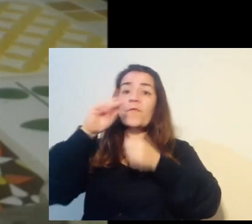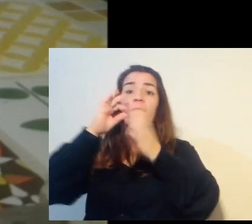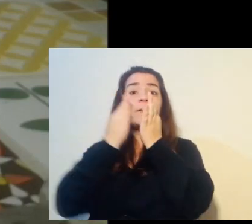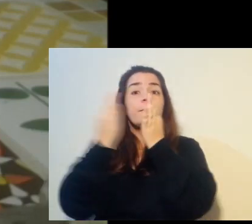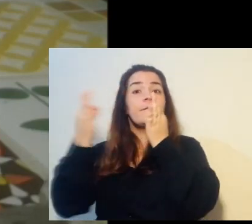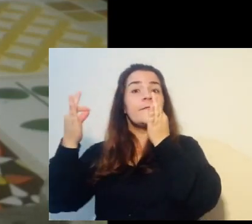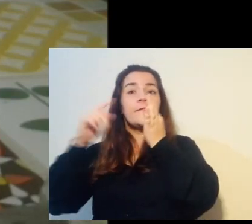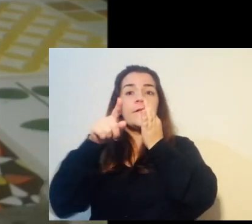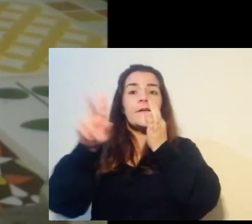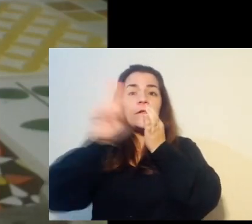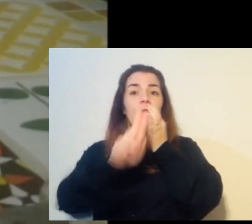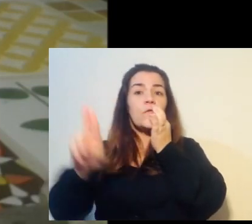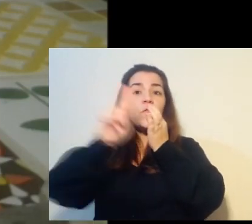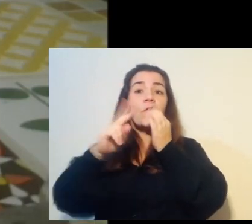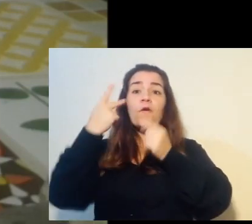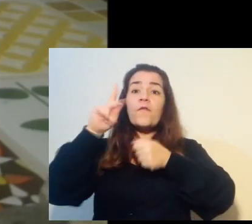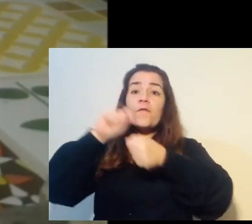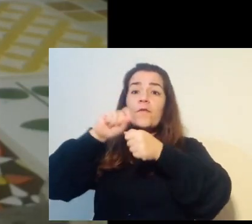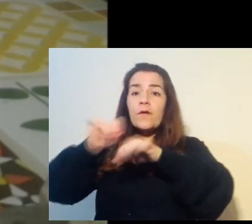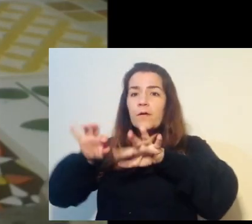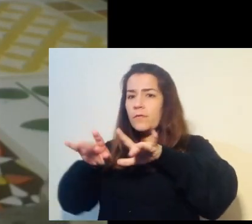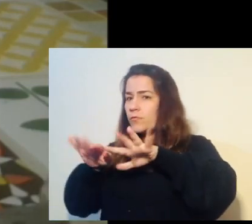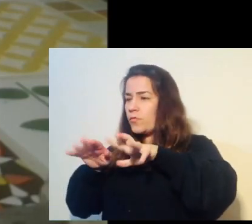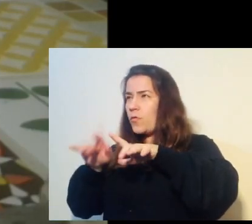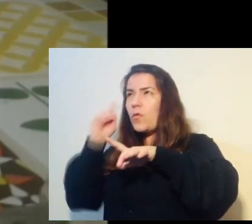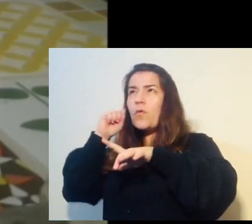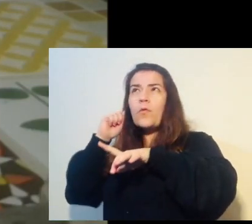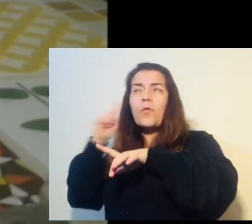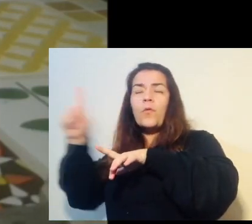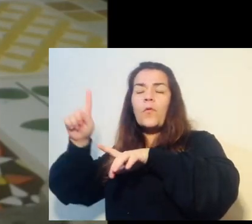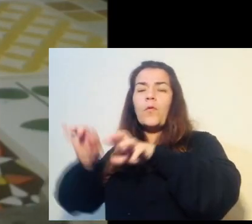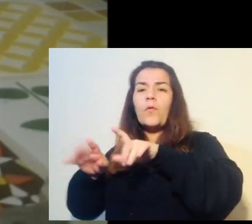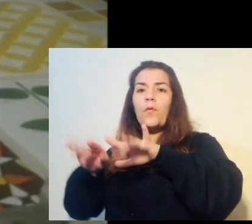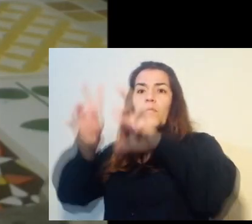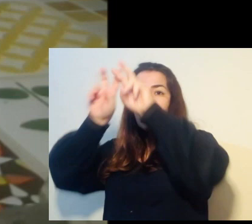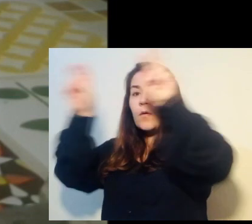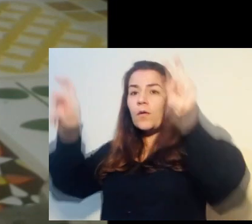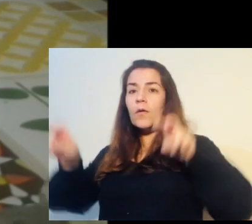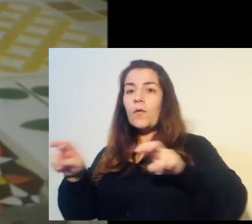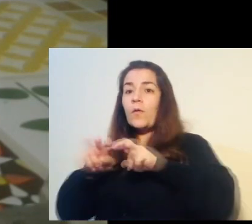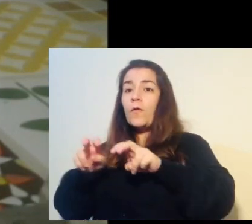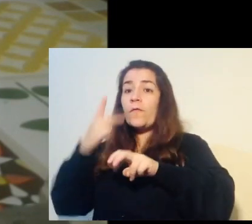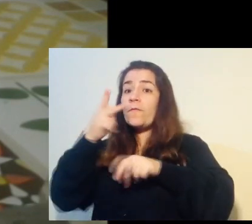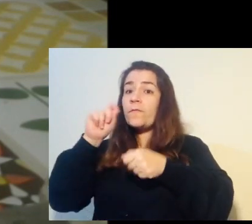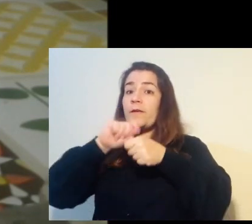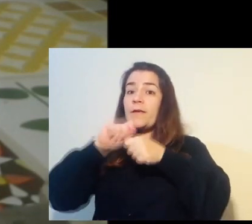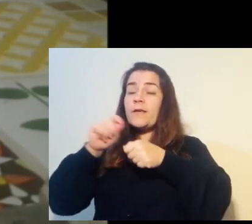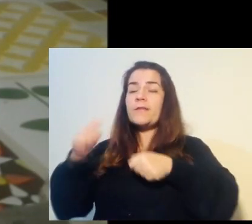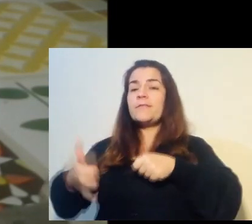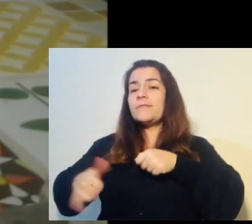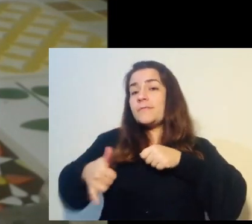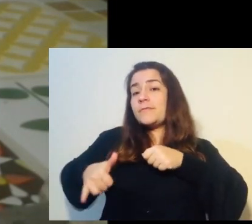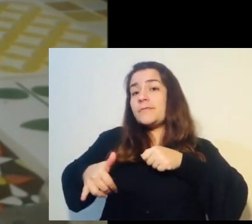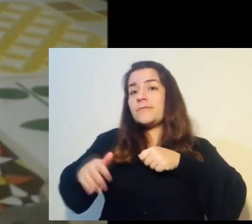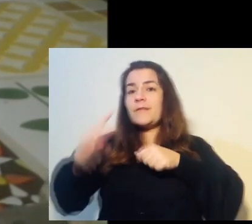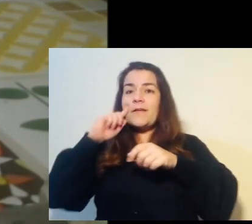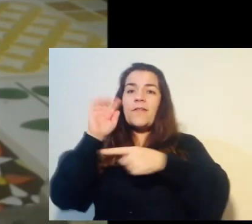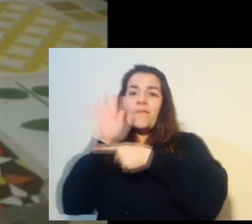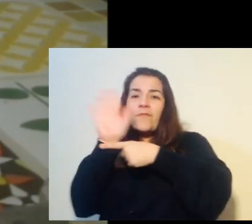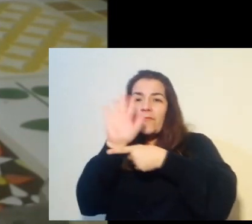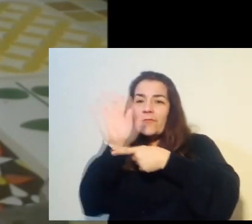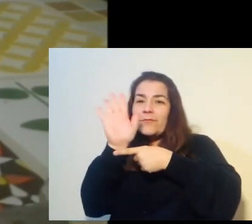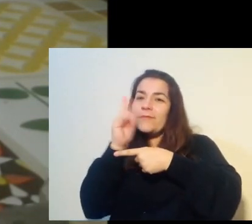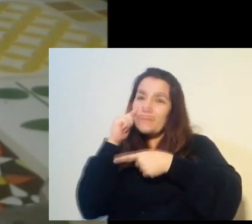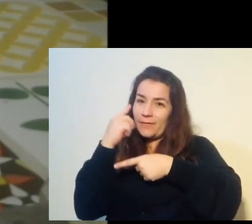dele, a gente vai ligar eu tive que pegar o meu computador para fazer a afinação, por isso que ele está aqui agora, porque o meu celular está gravando,